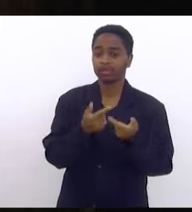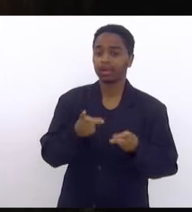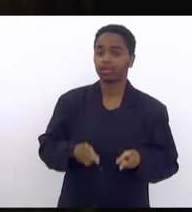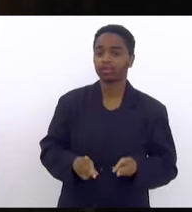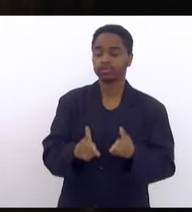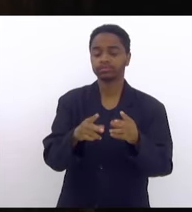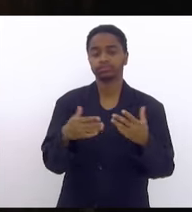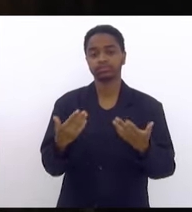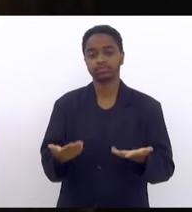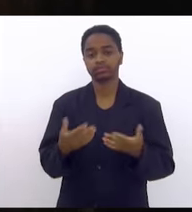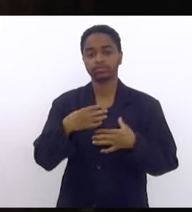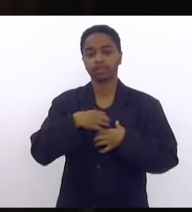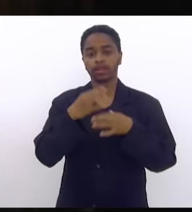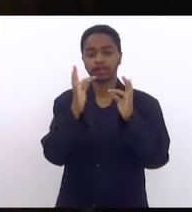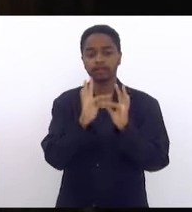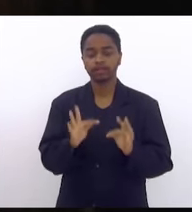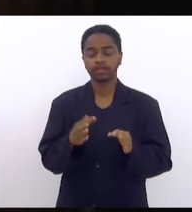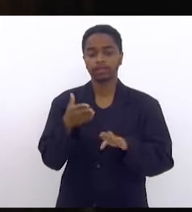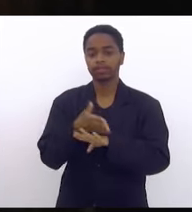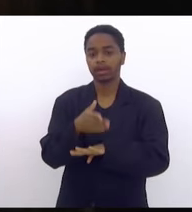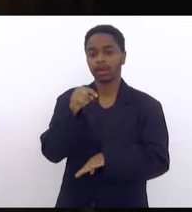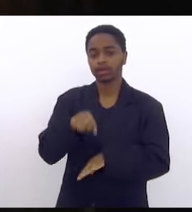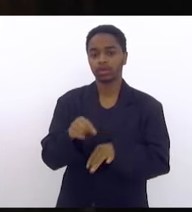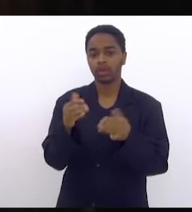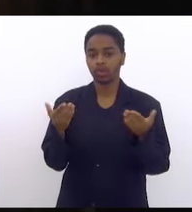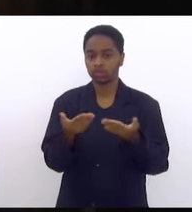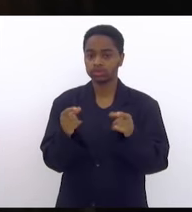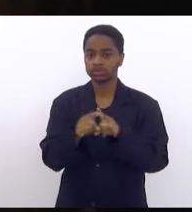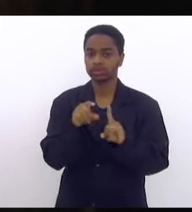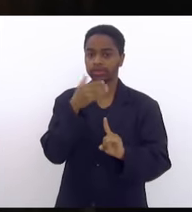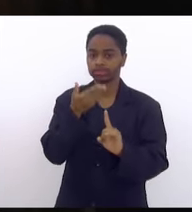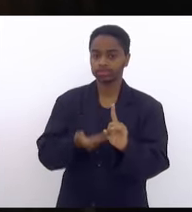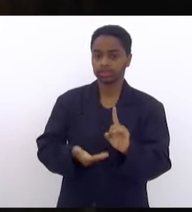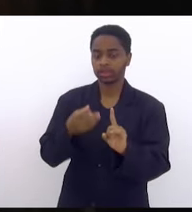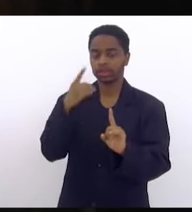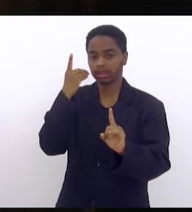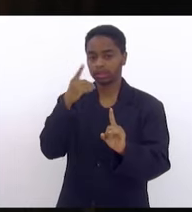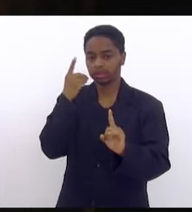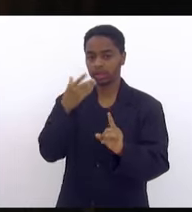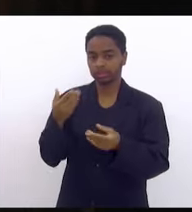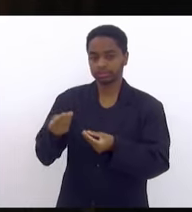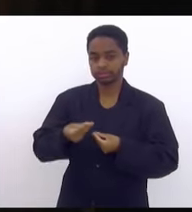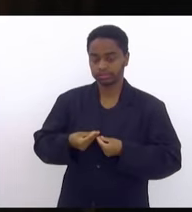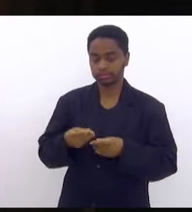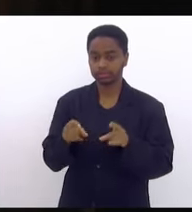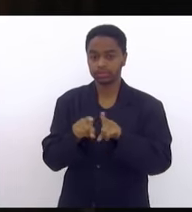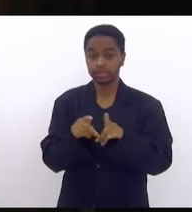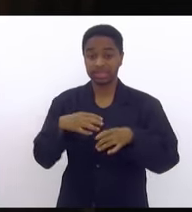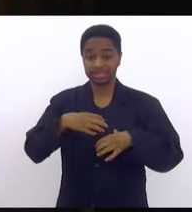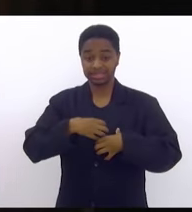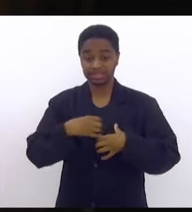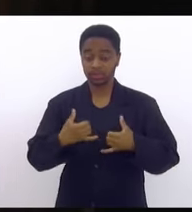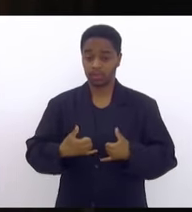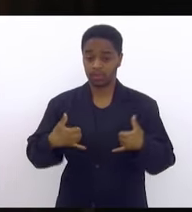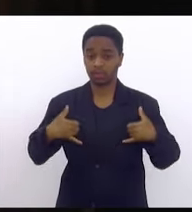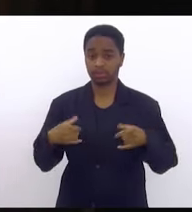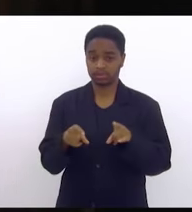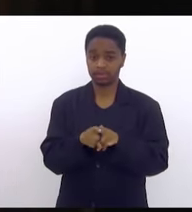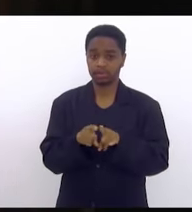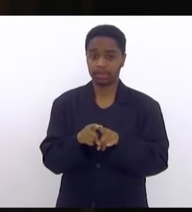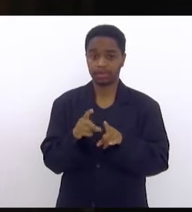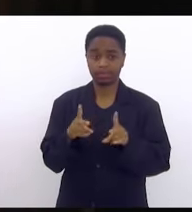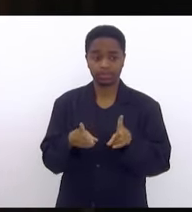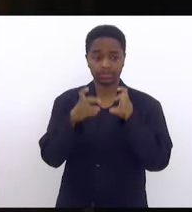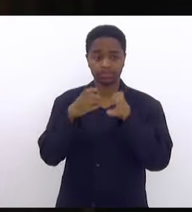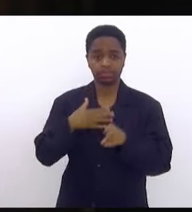Então, eu estou muito feliz de estar aqui hoje e poder ser homenageado pelo nosso deputado. Me sinto muito orgulhoso de olhar para a minha história,